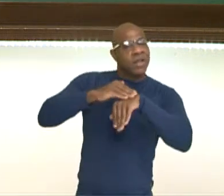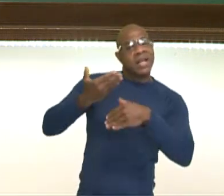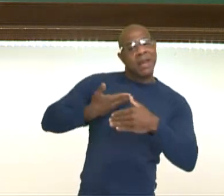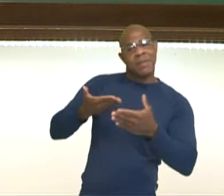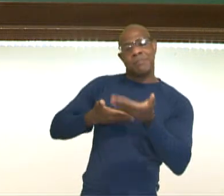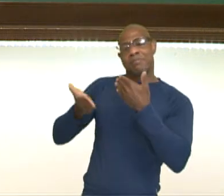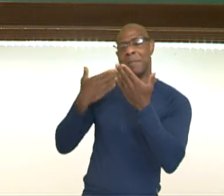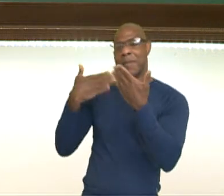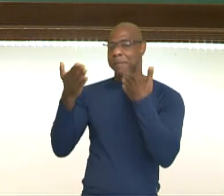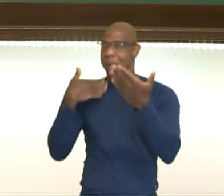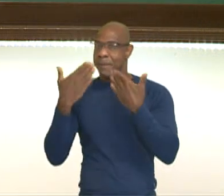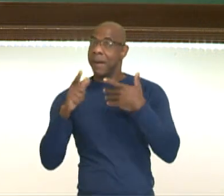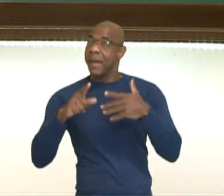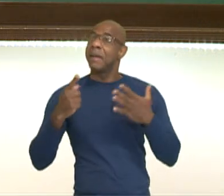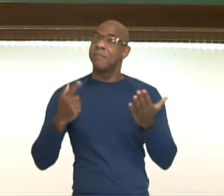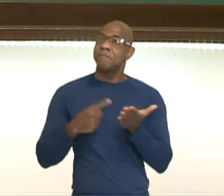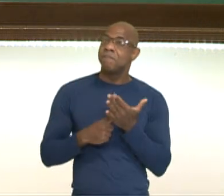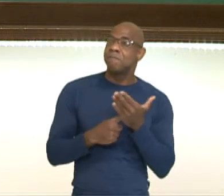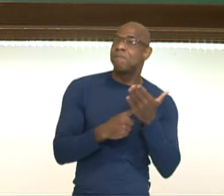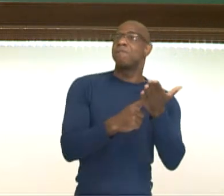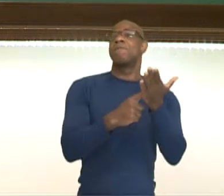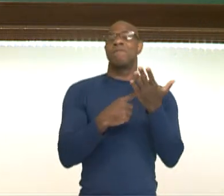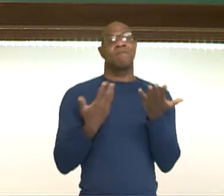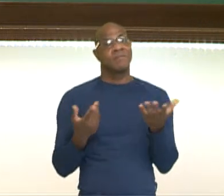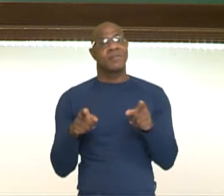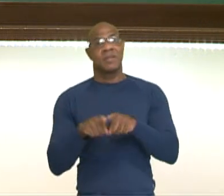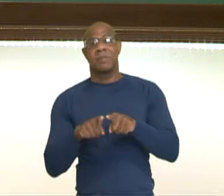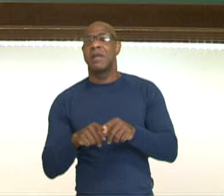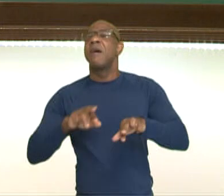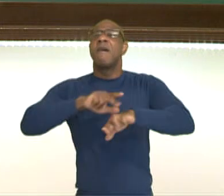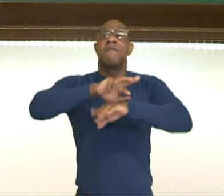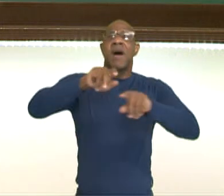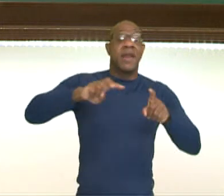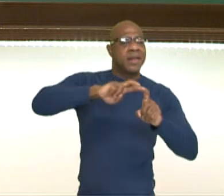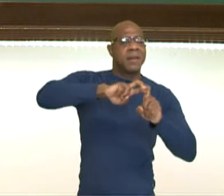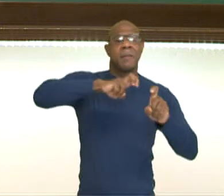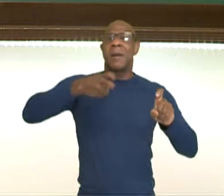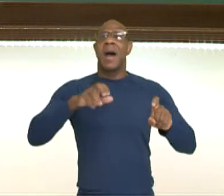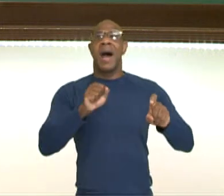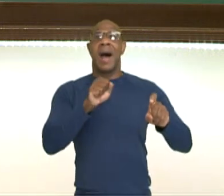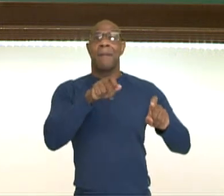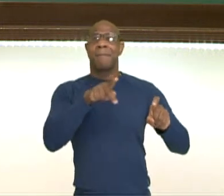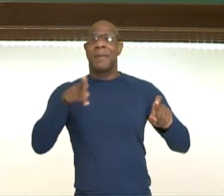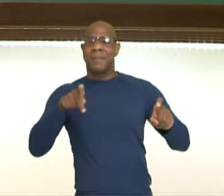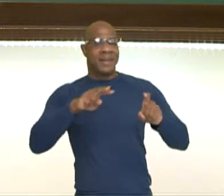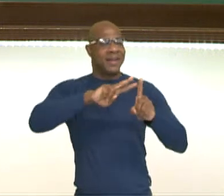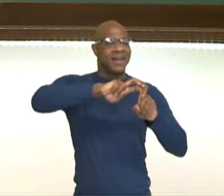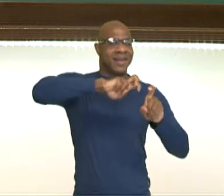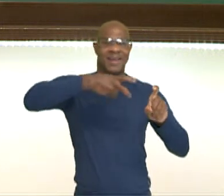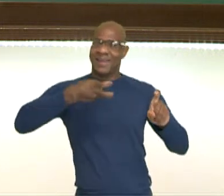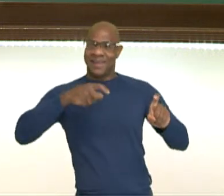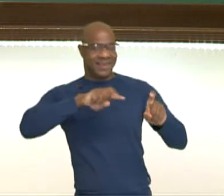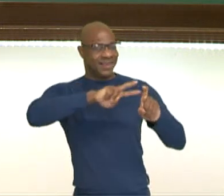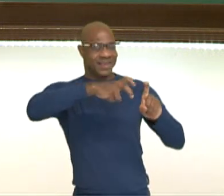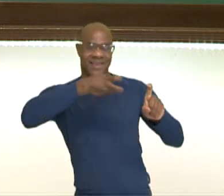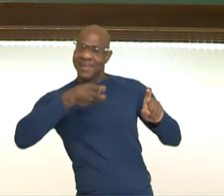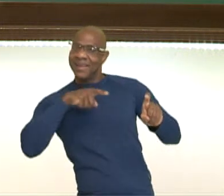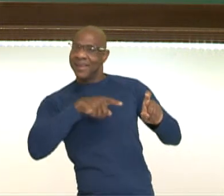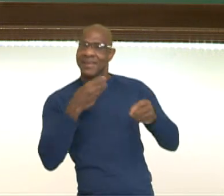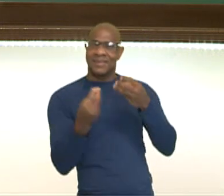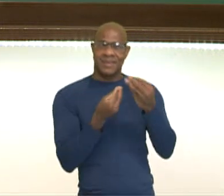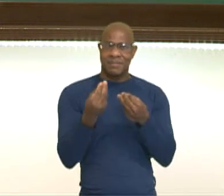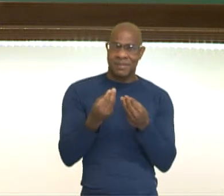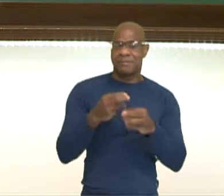como? Construindo algo. Então, vários aplicativos, várias redes sociais, a tecnologia presente na web.